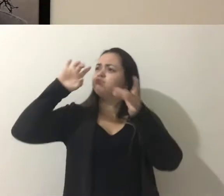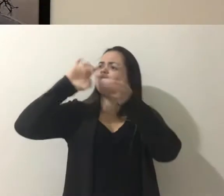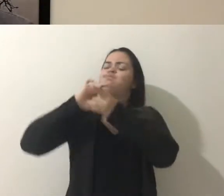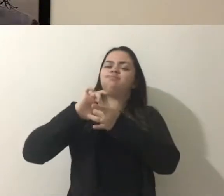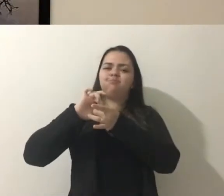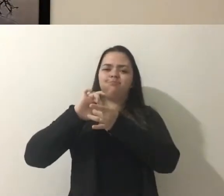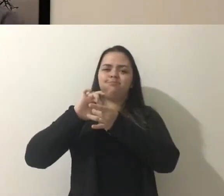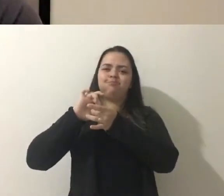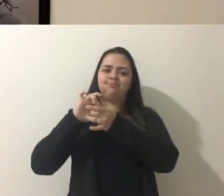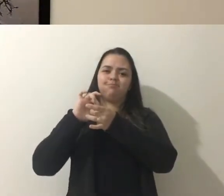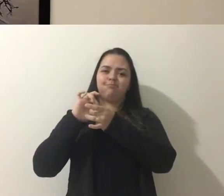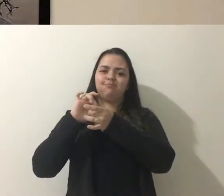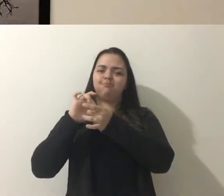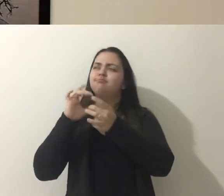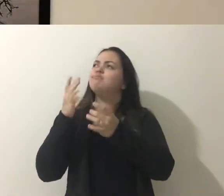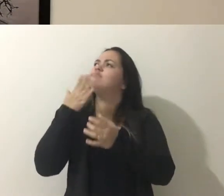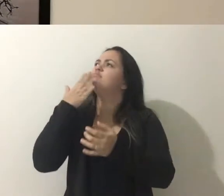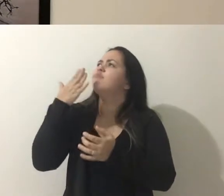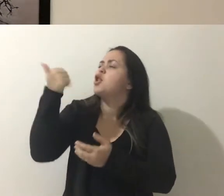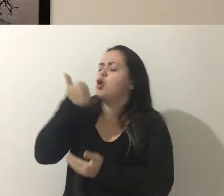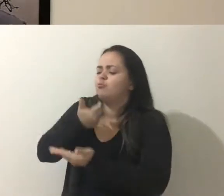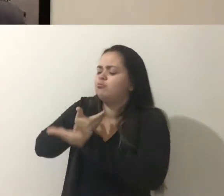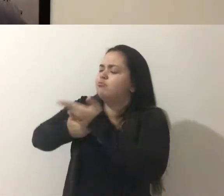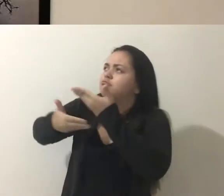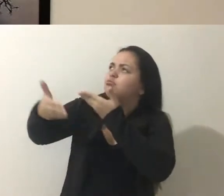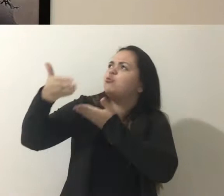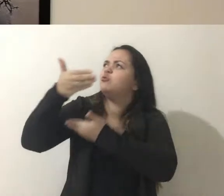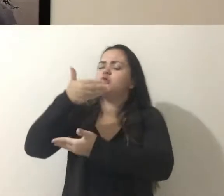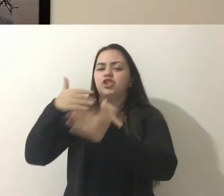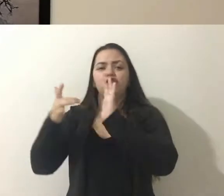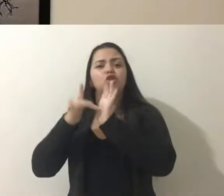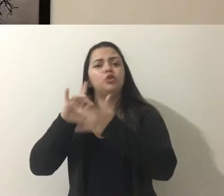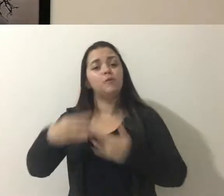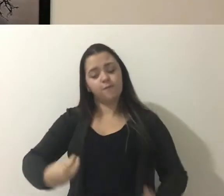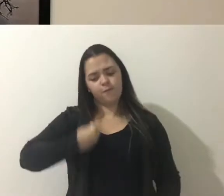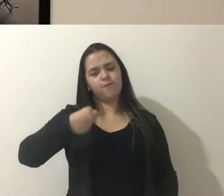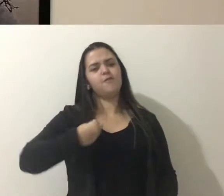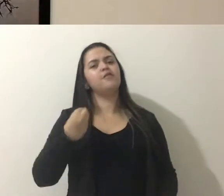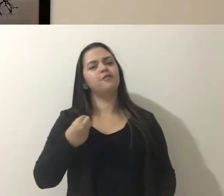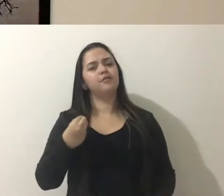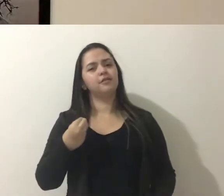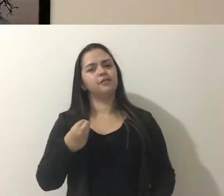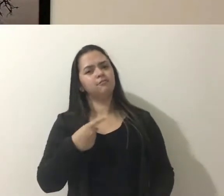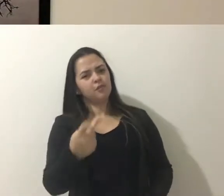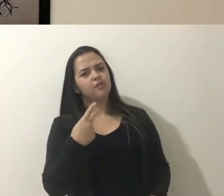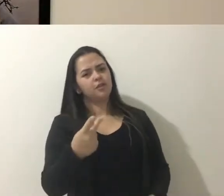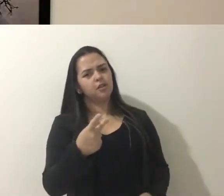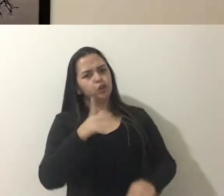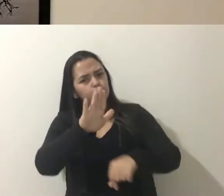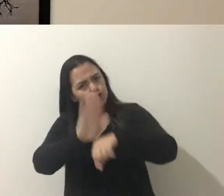agora entra numa outra dinâmica. Nós nos relacionamos com Cristo vivo. Eu e você